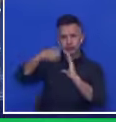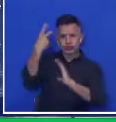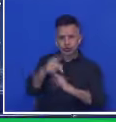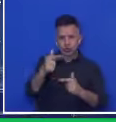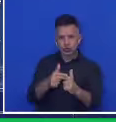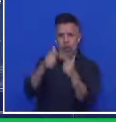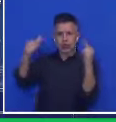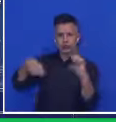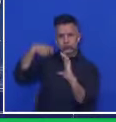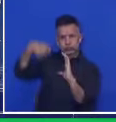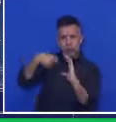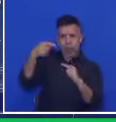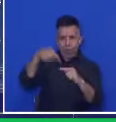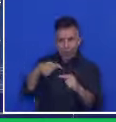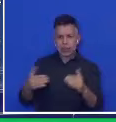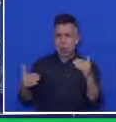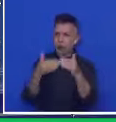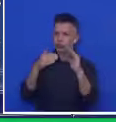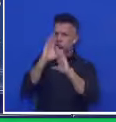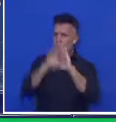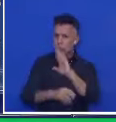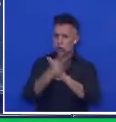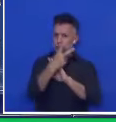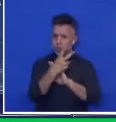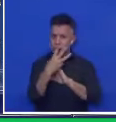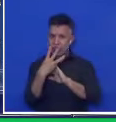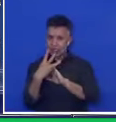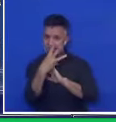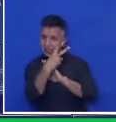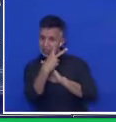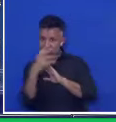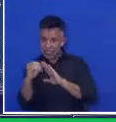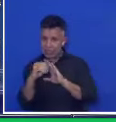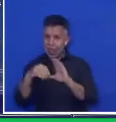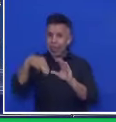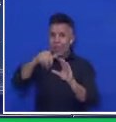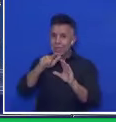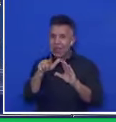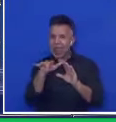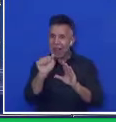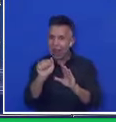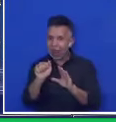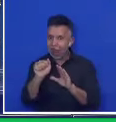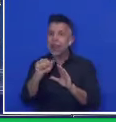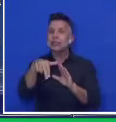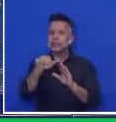sorte girando. Esse é o concurso 2.320 da Mega Sena.